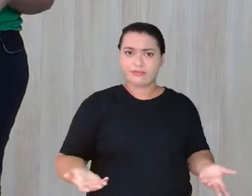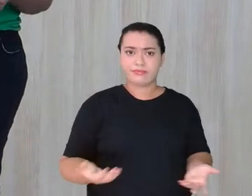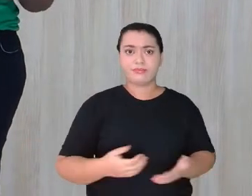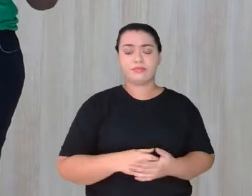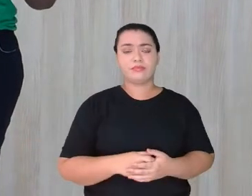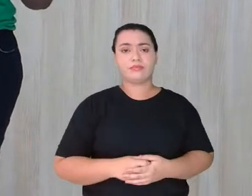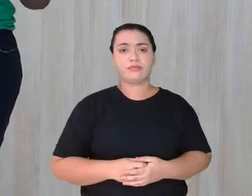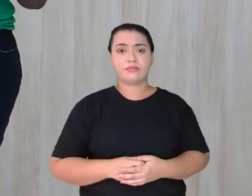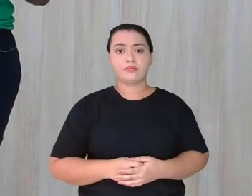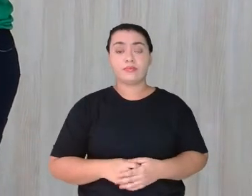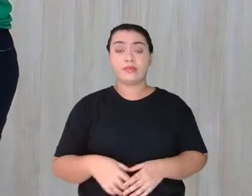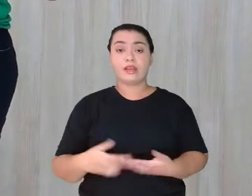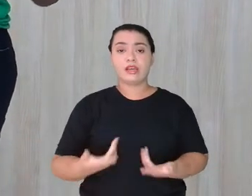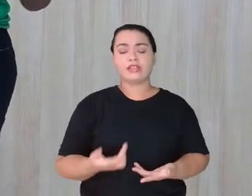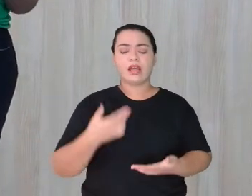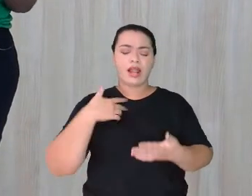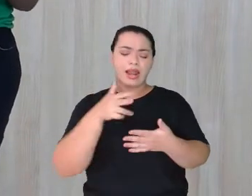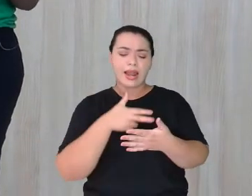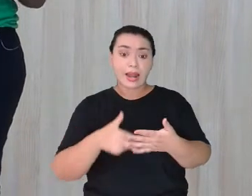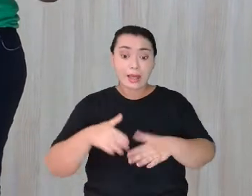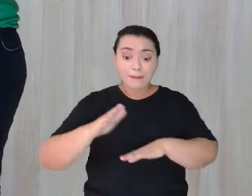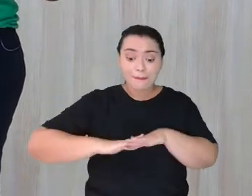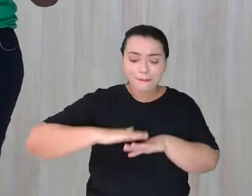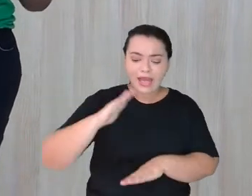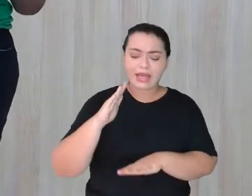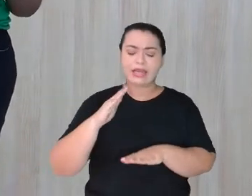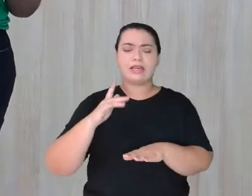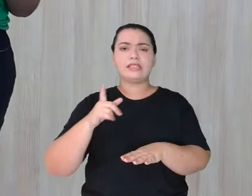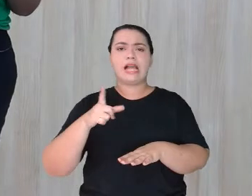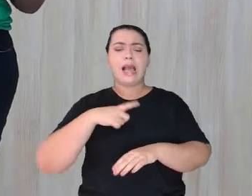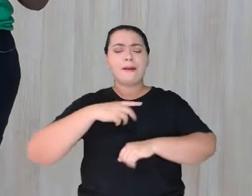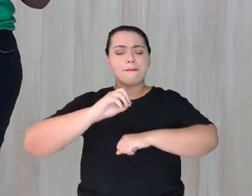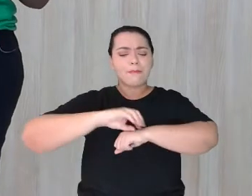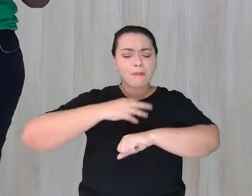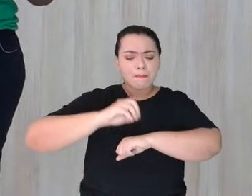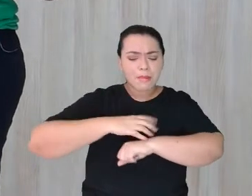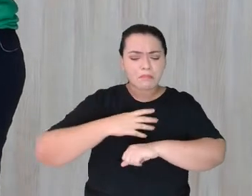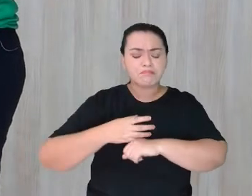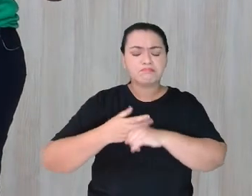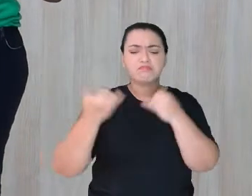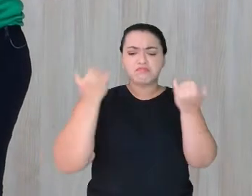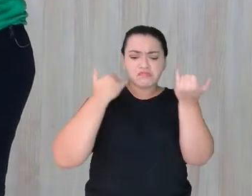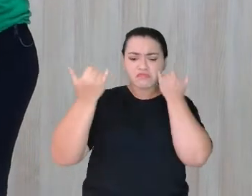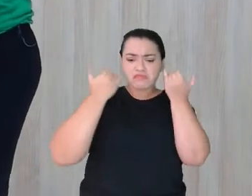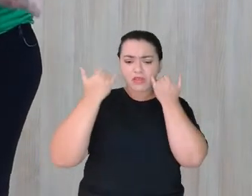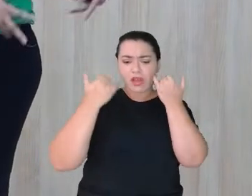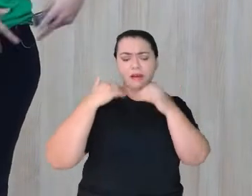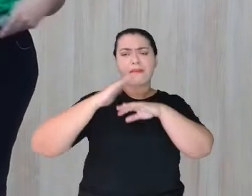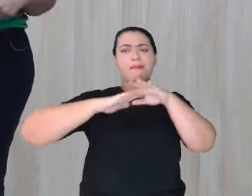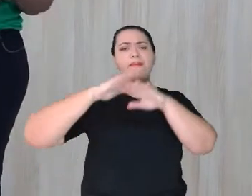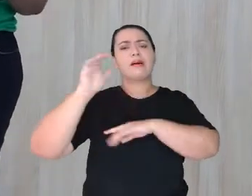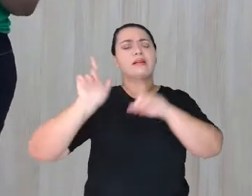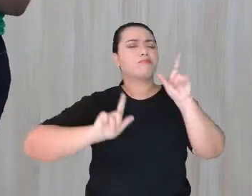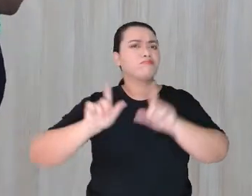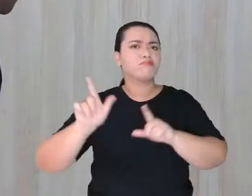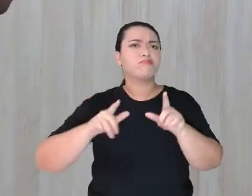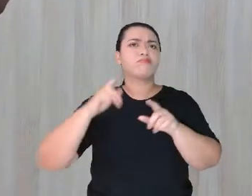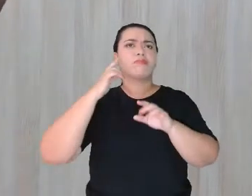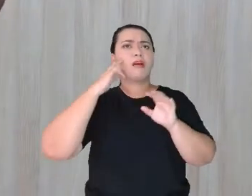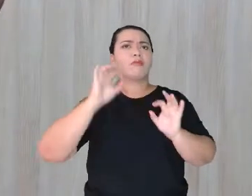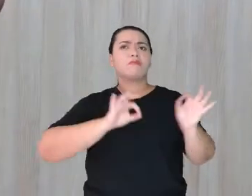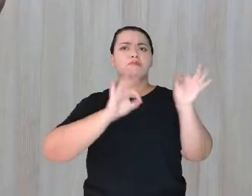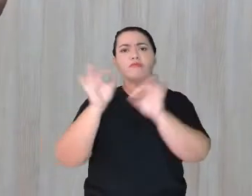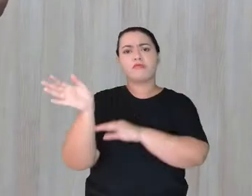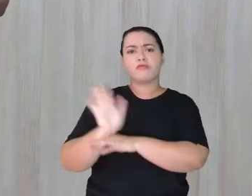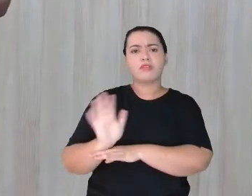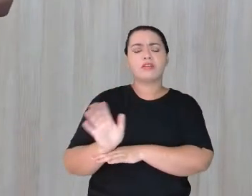vez que a gente lê mais, toda vez que a gente se informa mais, que a gente assiste mais filmes, né? Que a gente se